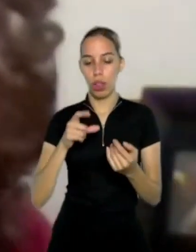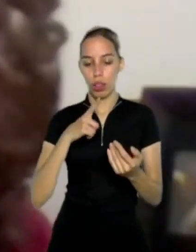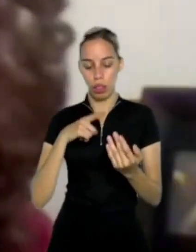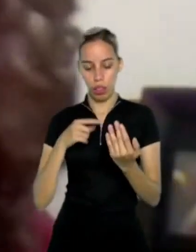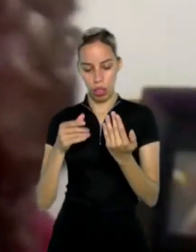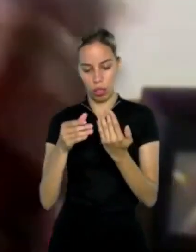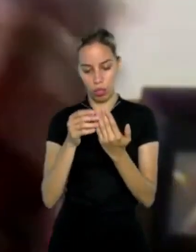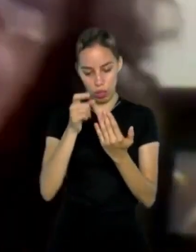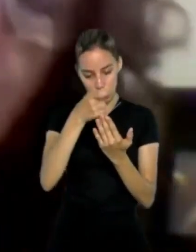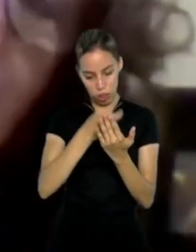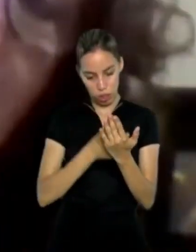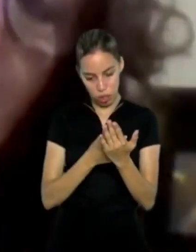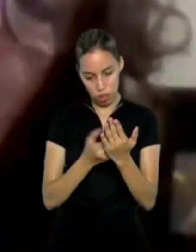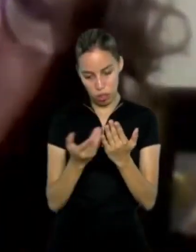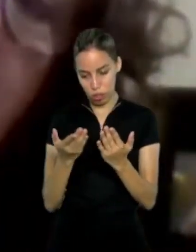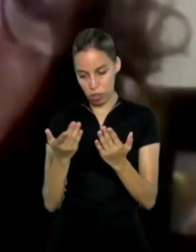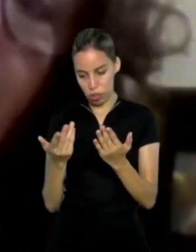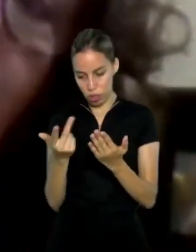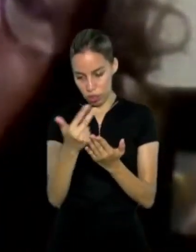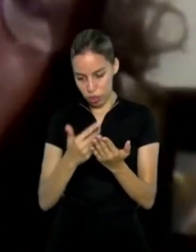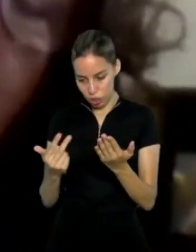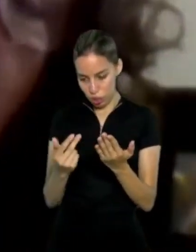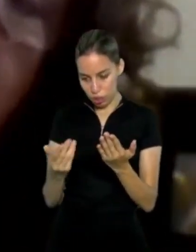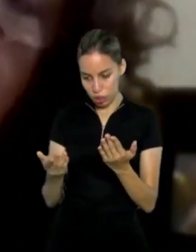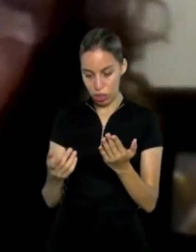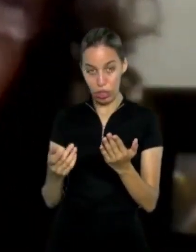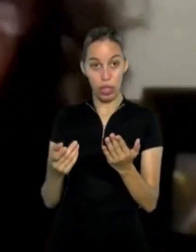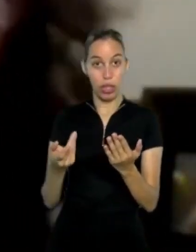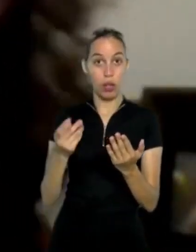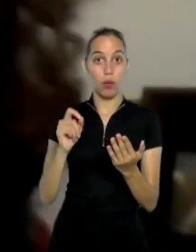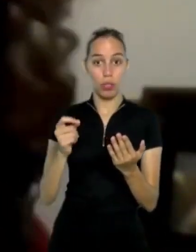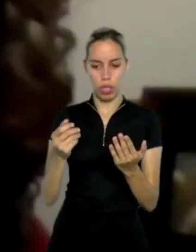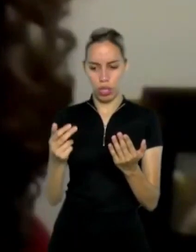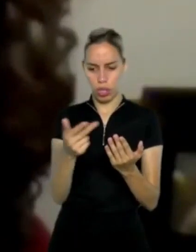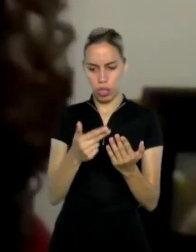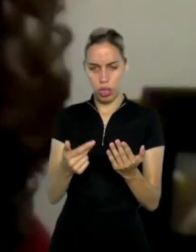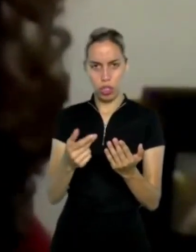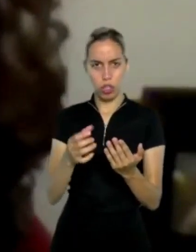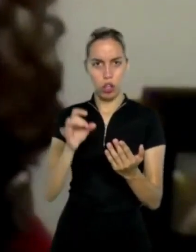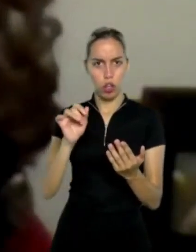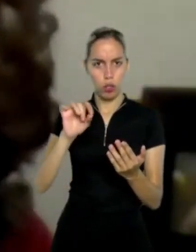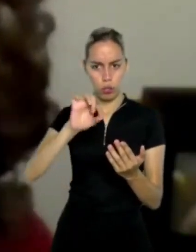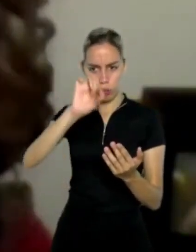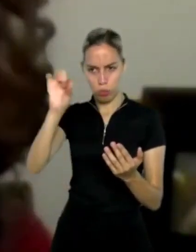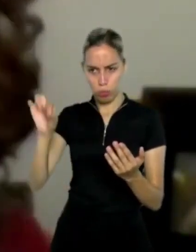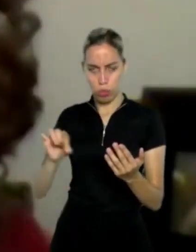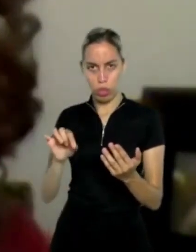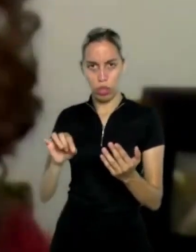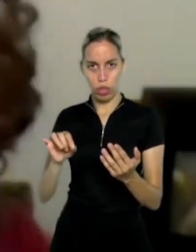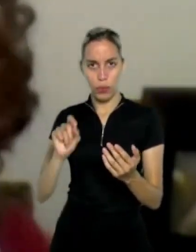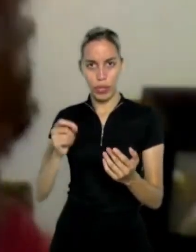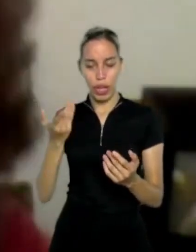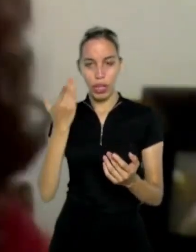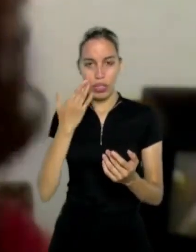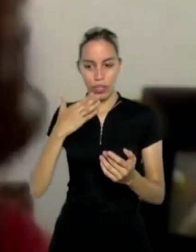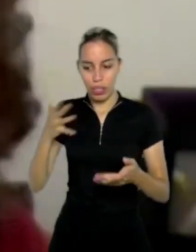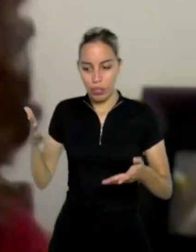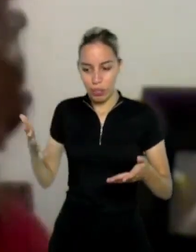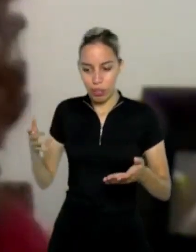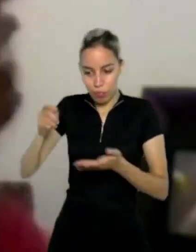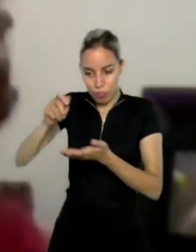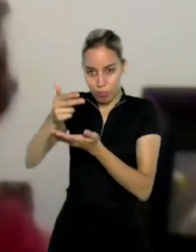ilustrações são em preto e branco para a criança colorir Ai, que também. maravilha. É uma É, forma de incentivo também, né?